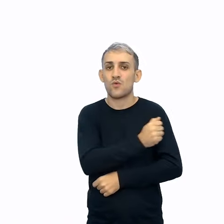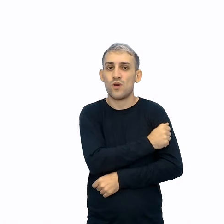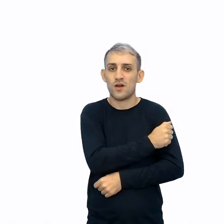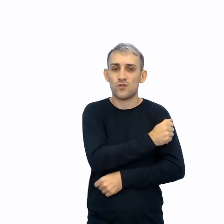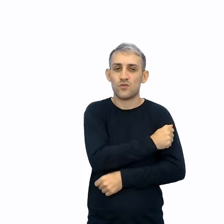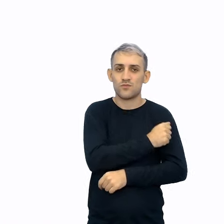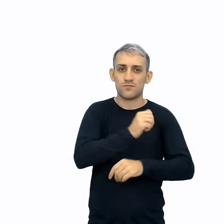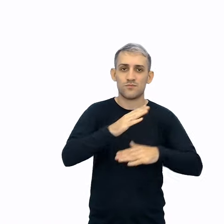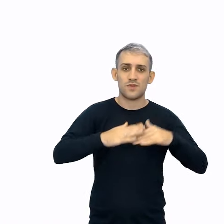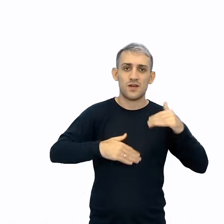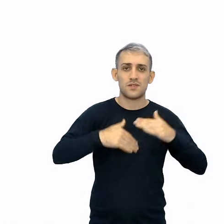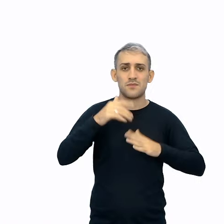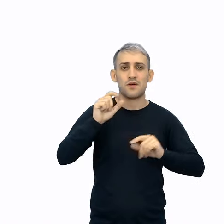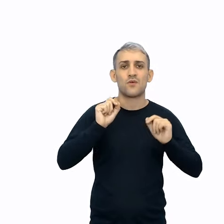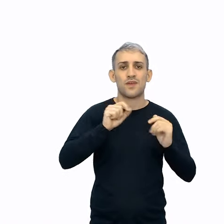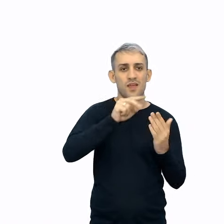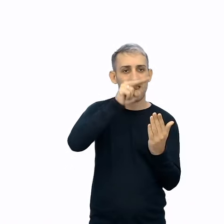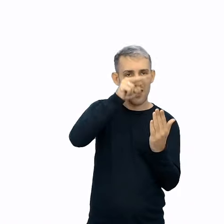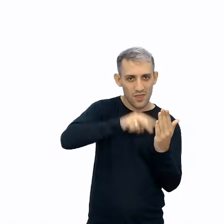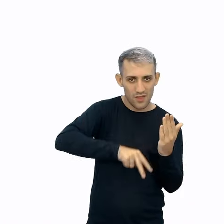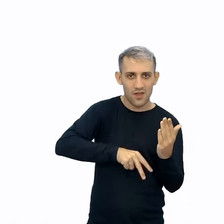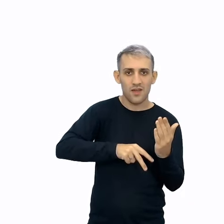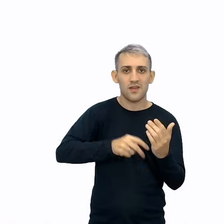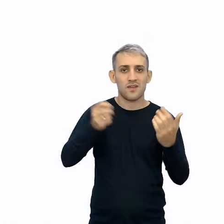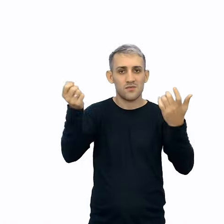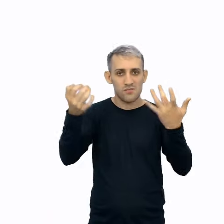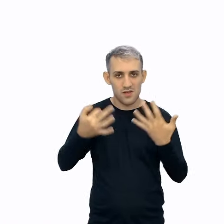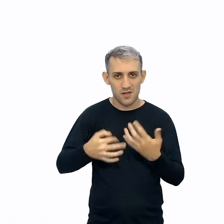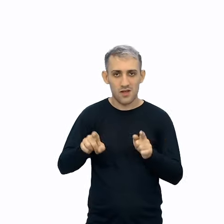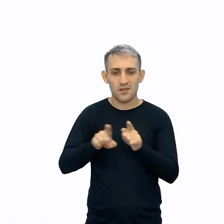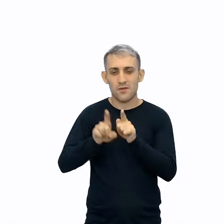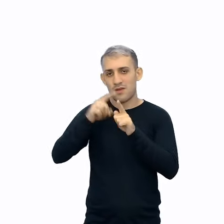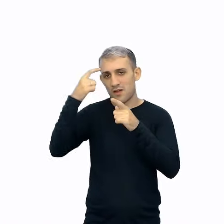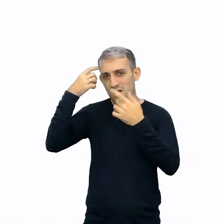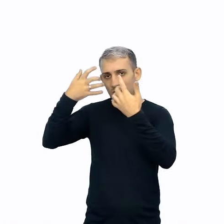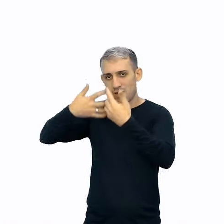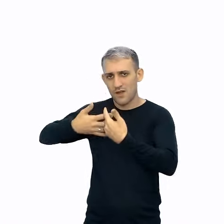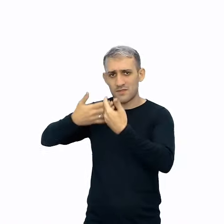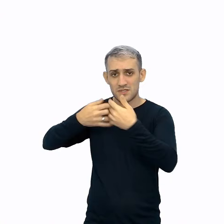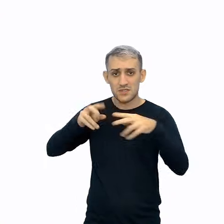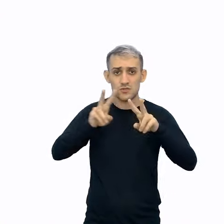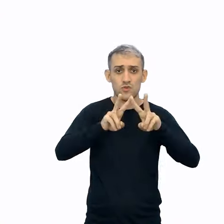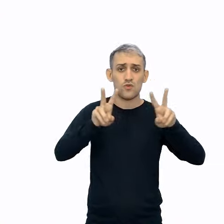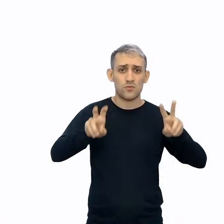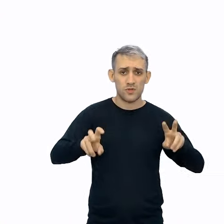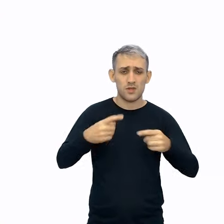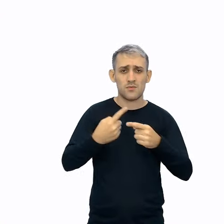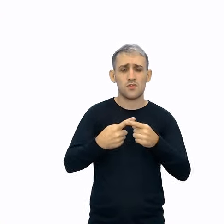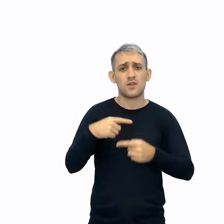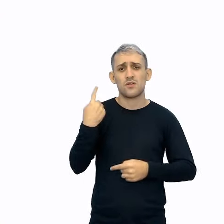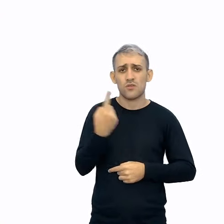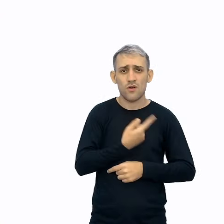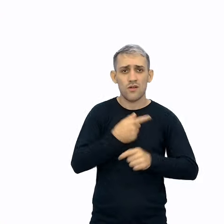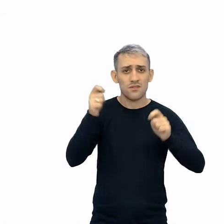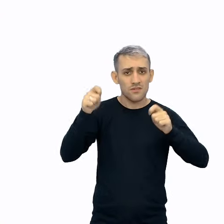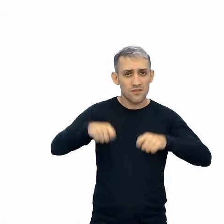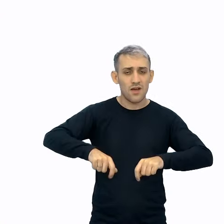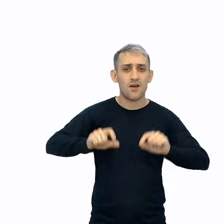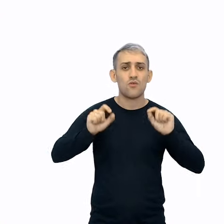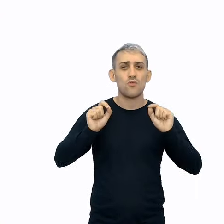exercício do ler do interpretar e do refletir sobre para que nós possamos aí sim